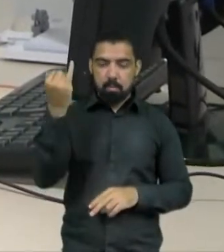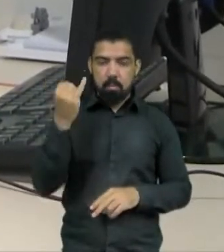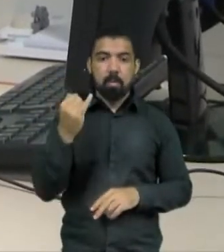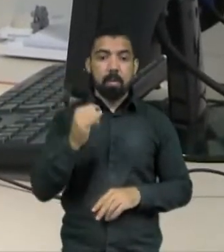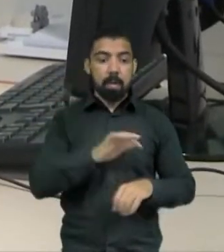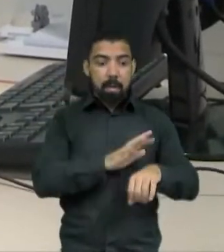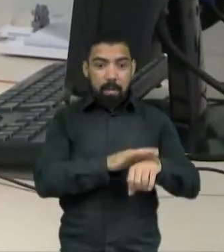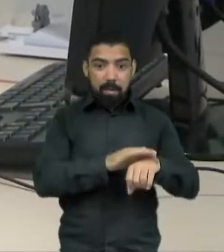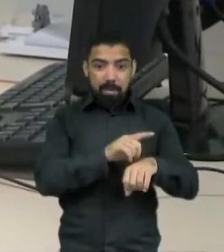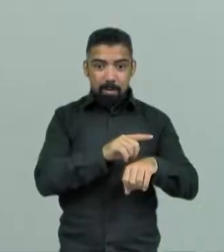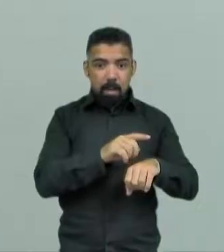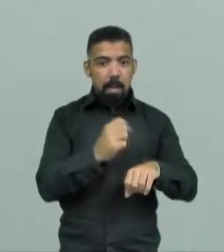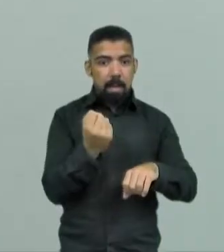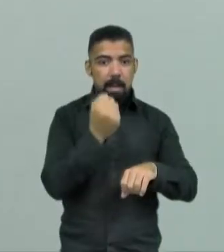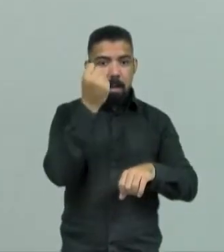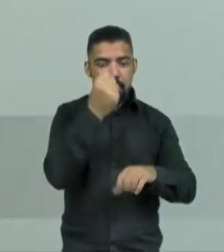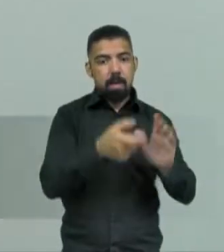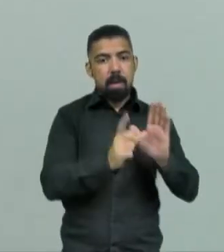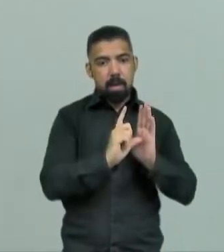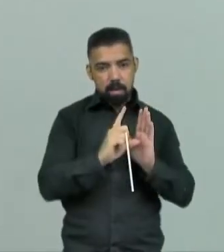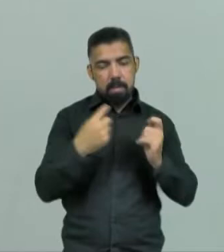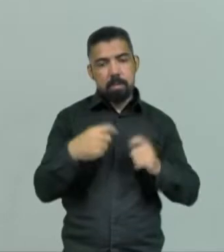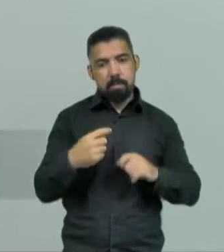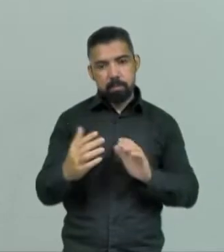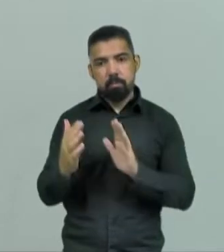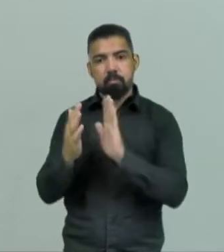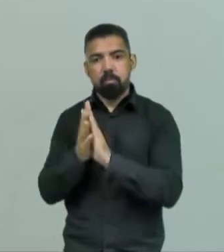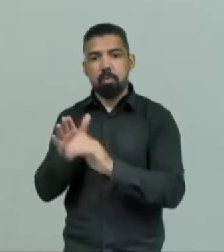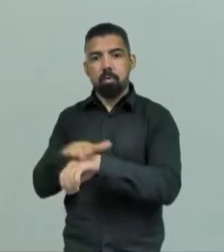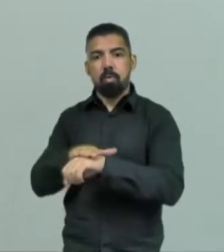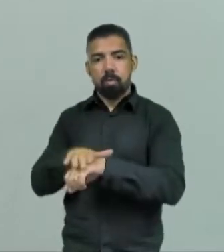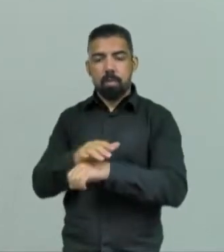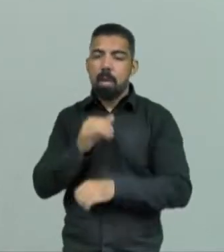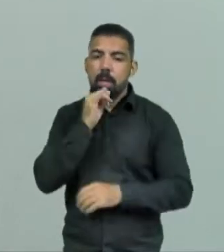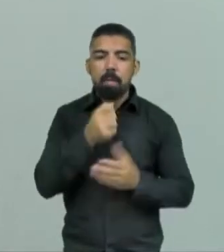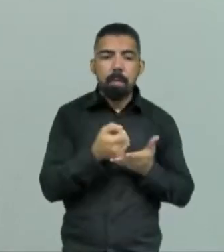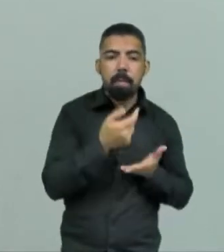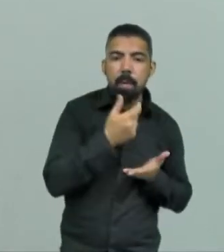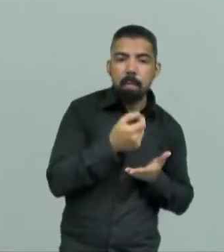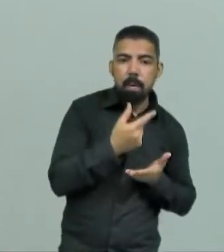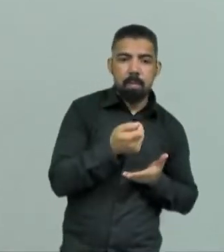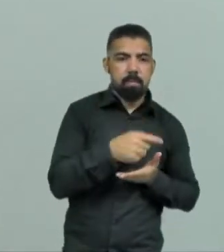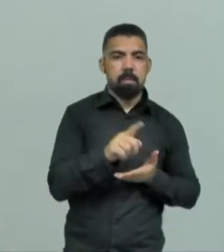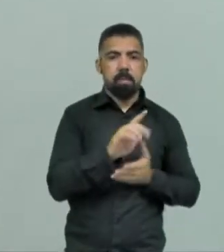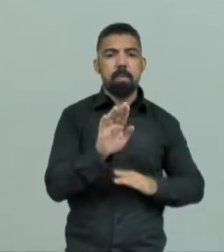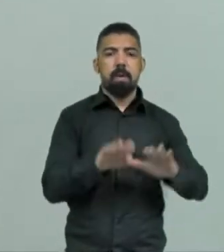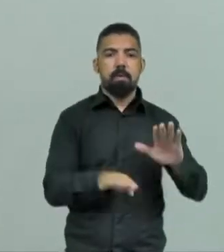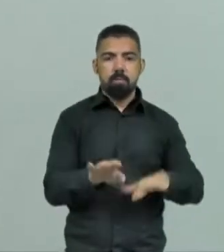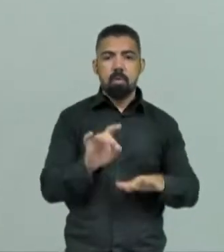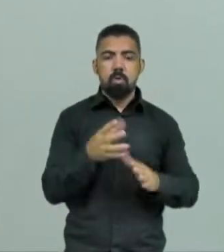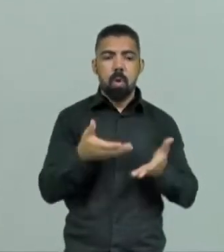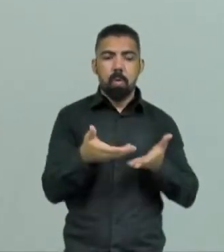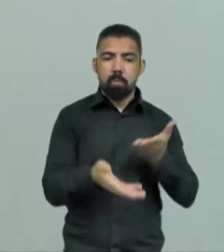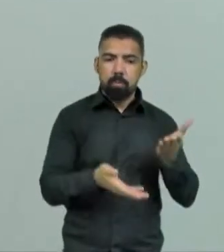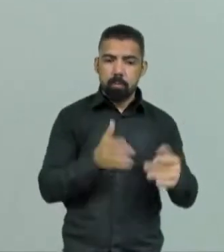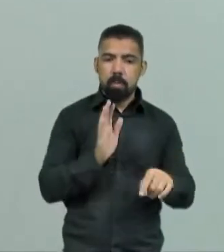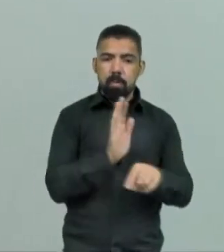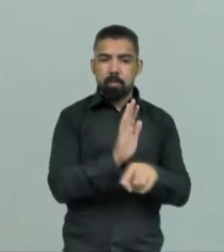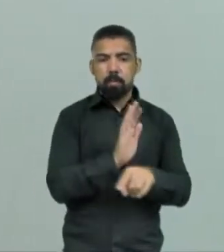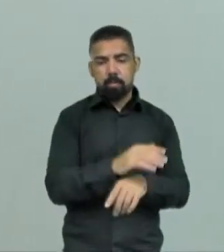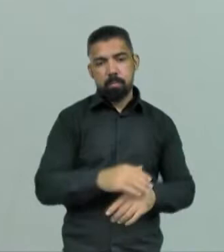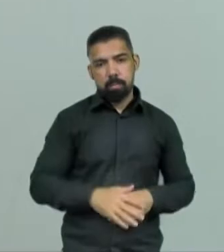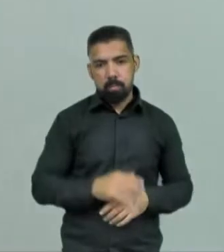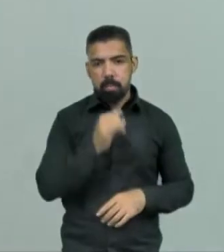delicado. Muitas vezes a pessoa não precisa nem chegar a usar a medicação, mas ela precisa de um acompanhamento terapêutico, né? Nós, por exemplo, na